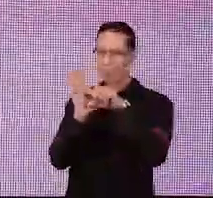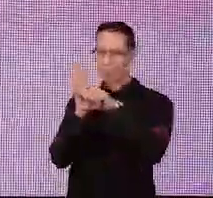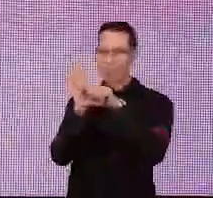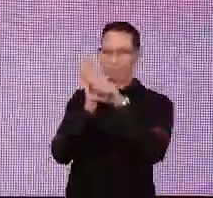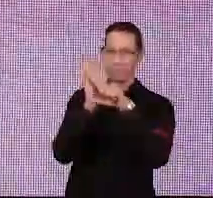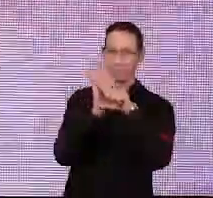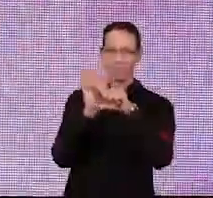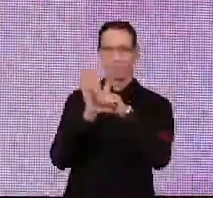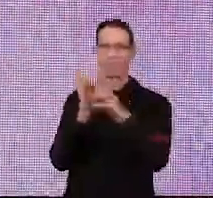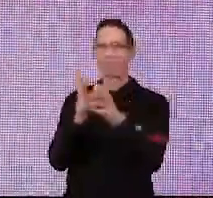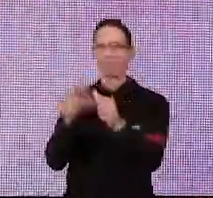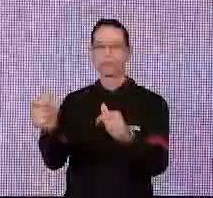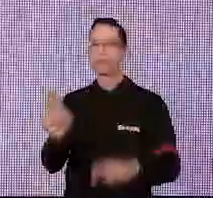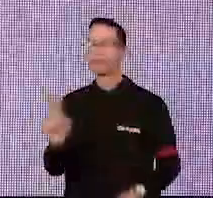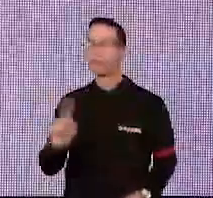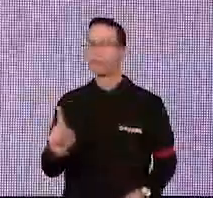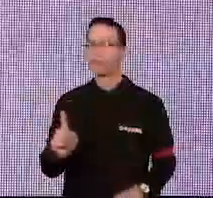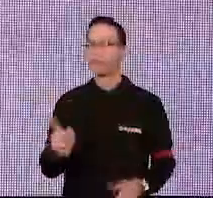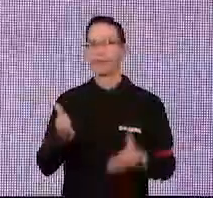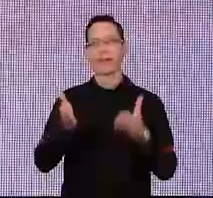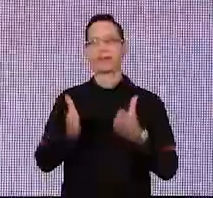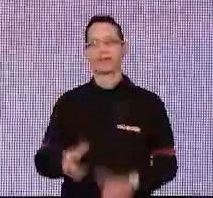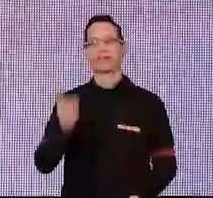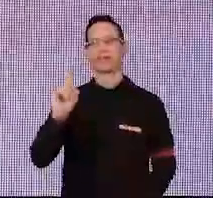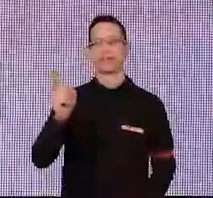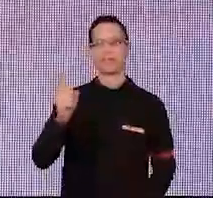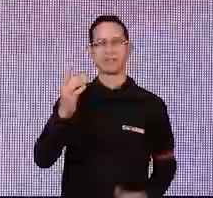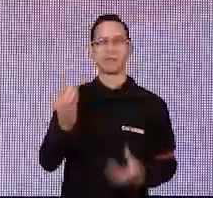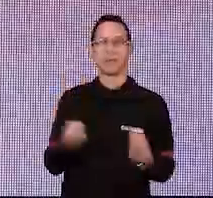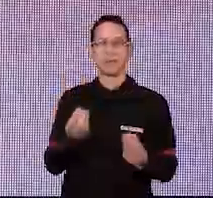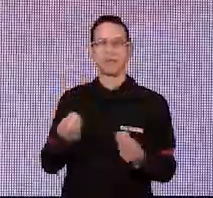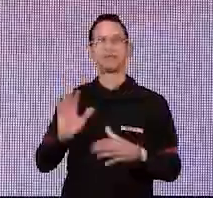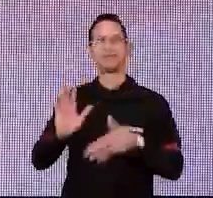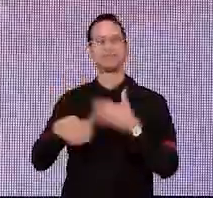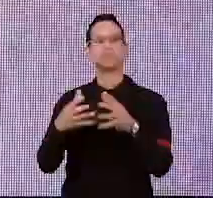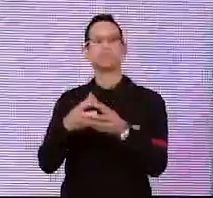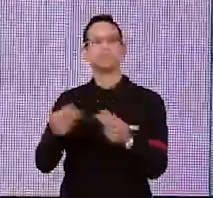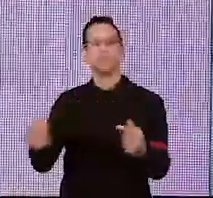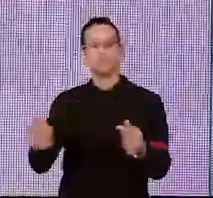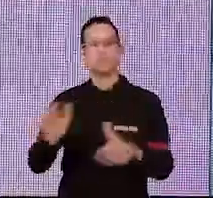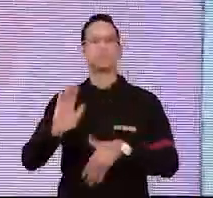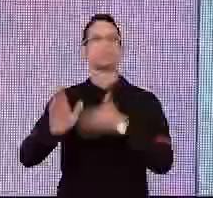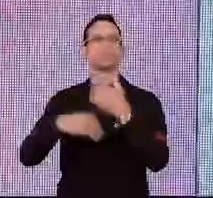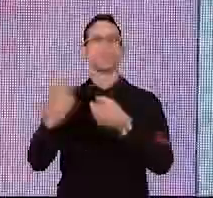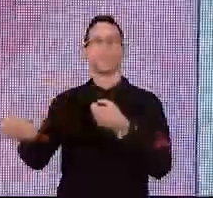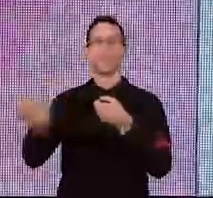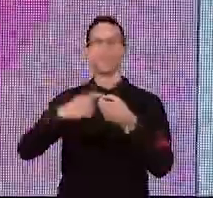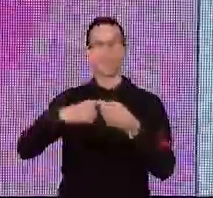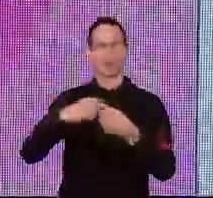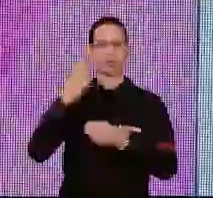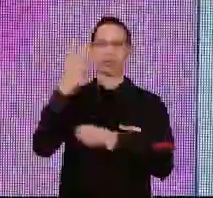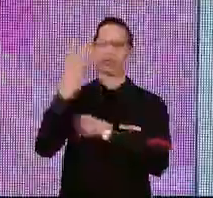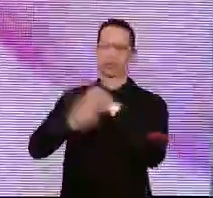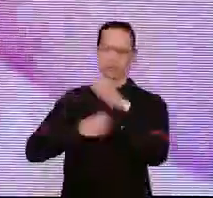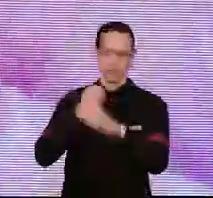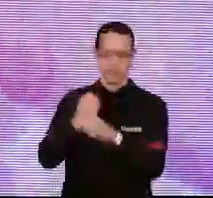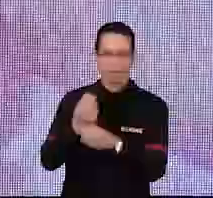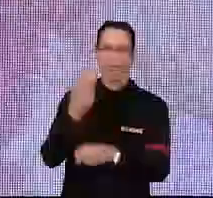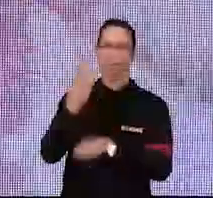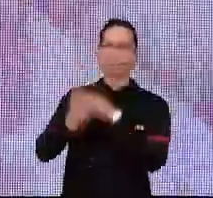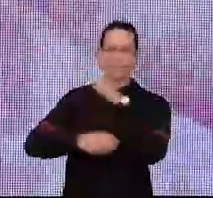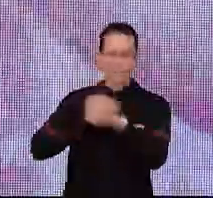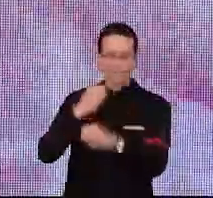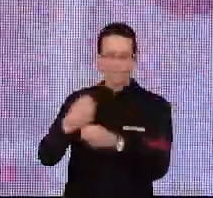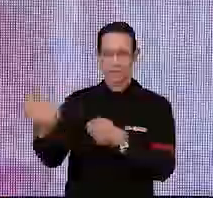não desaparece, olha o defeito de fábrica. E eles desaparecem. E aí, quando eles voltam, depois de 2 anos, 3 anos que